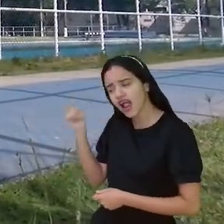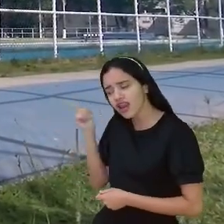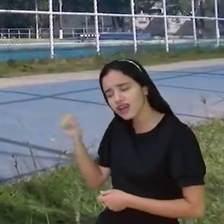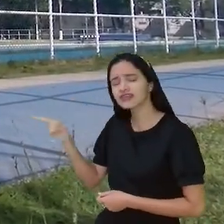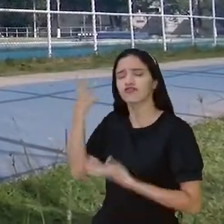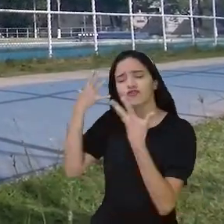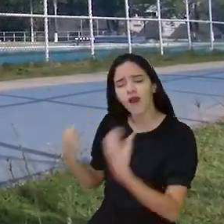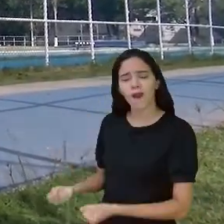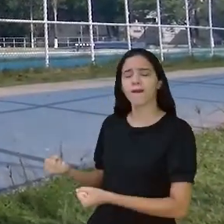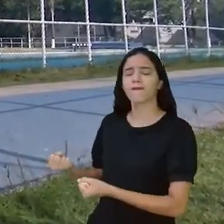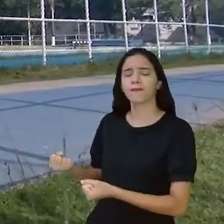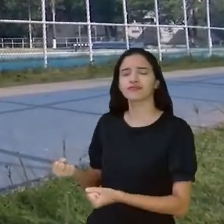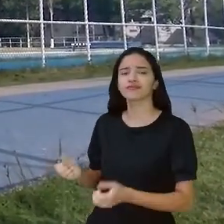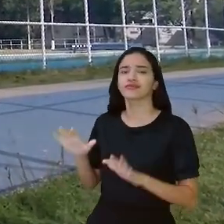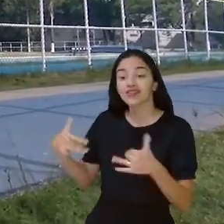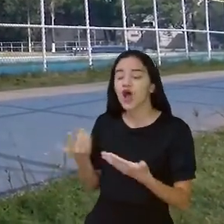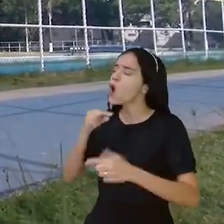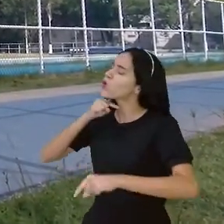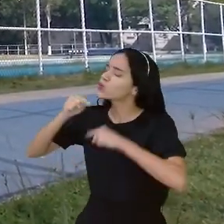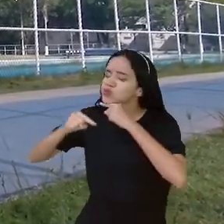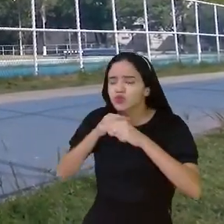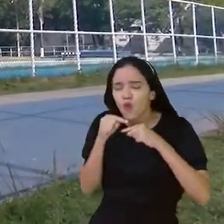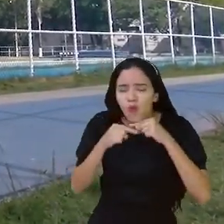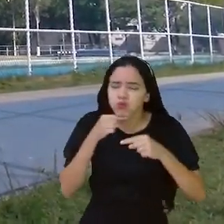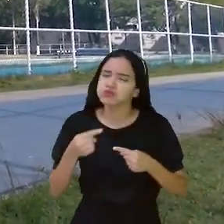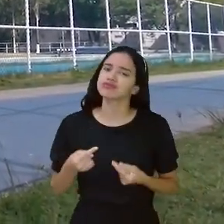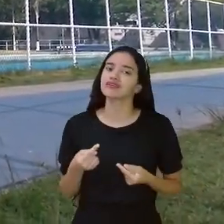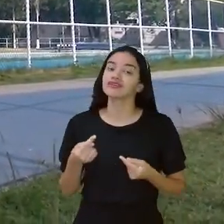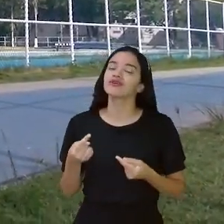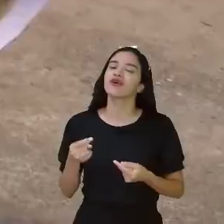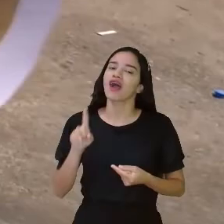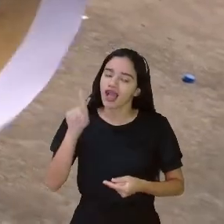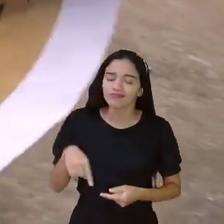Então vamos eu duvido hein